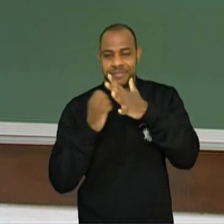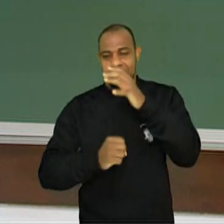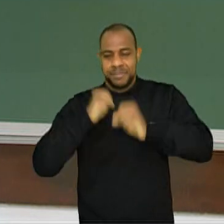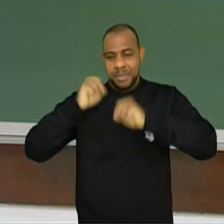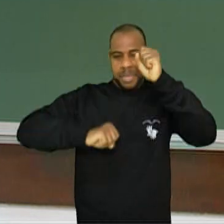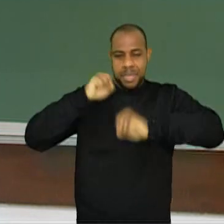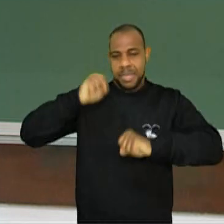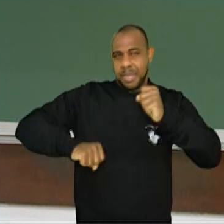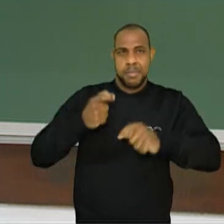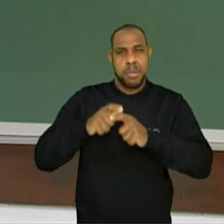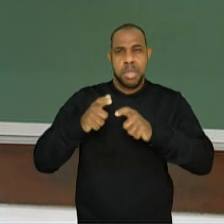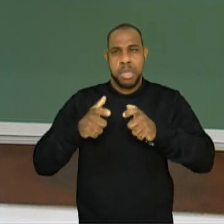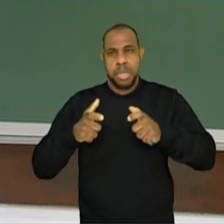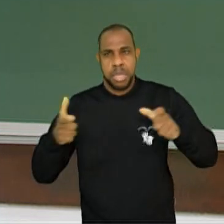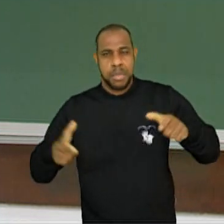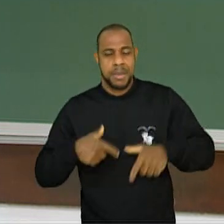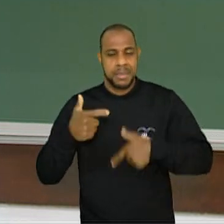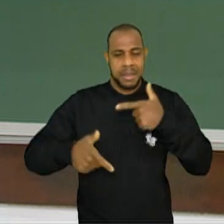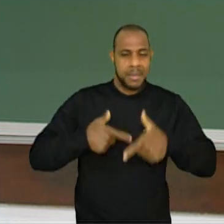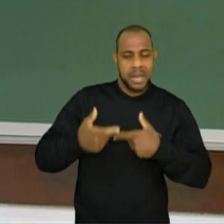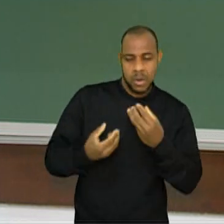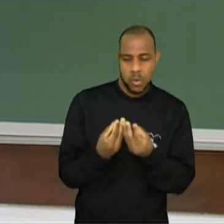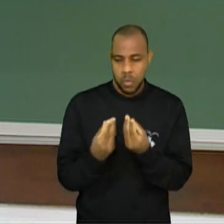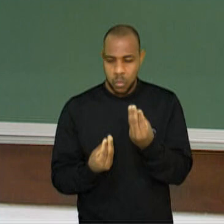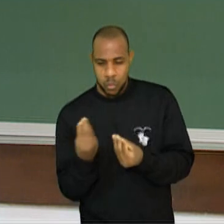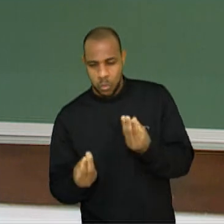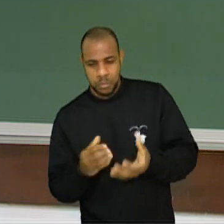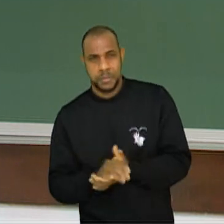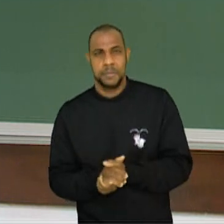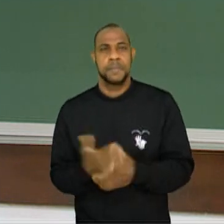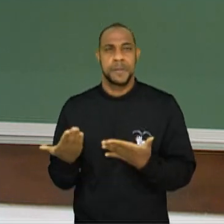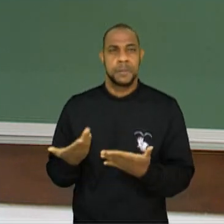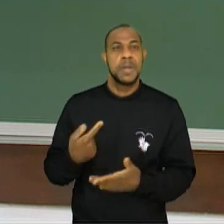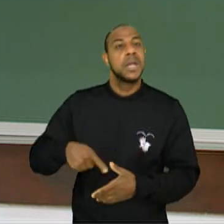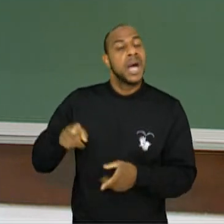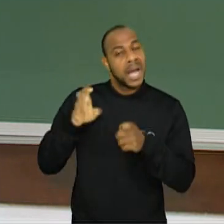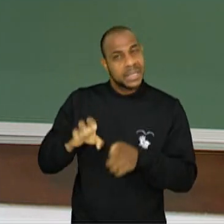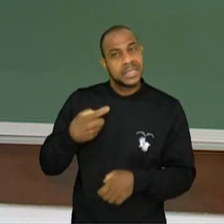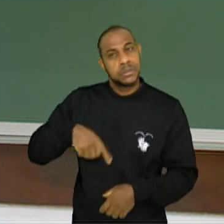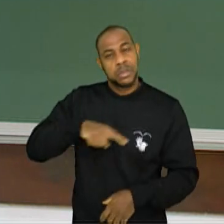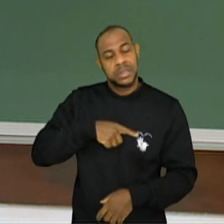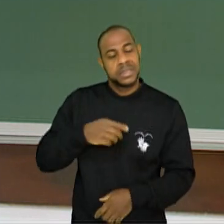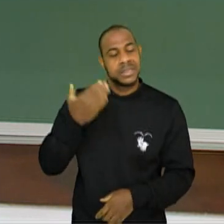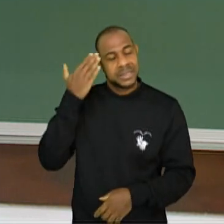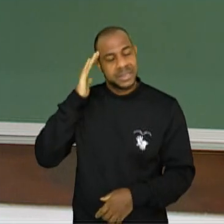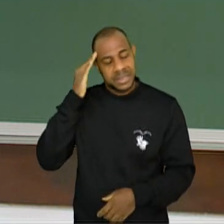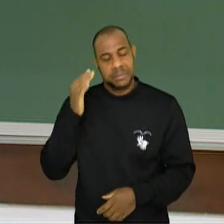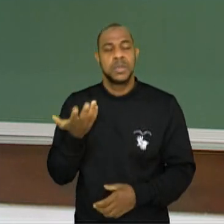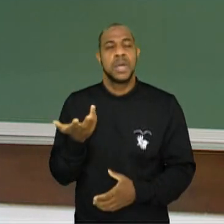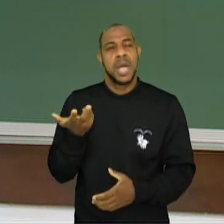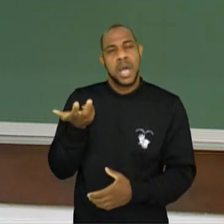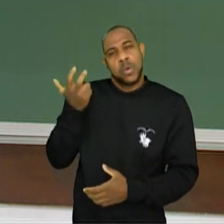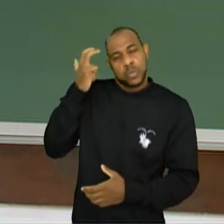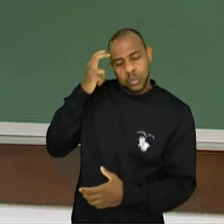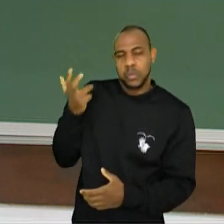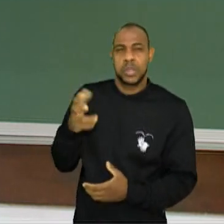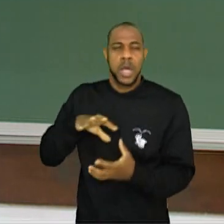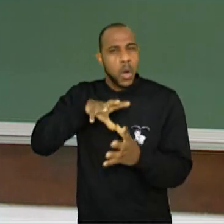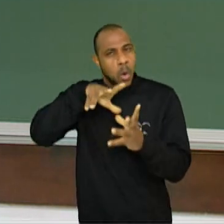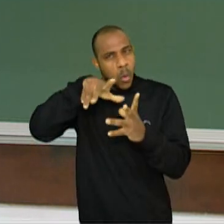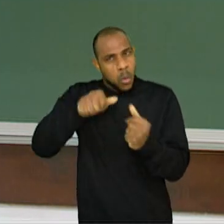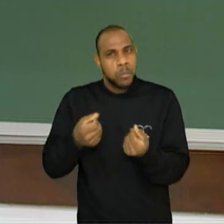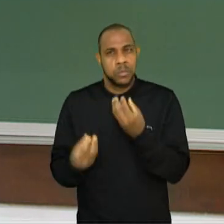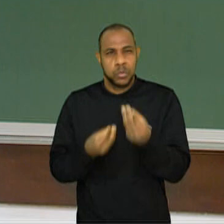fundamental porque muda a maneira como nós entendemos o mundo, as coisas, até a nossa própria cultura. E o conceito de